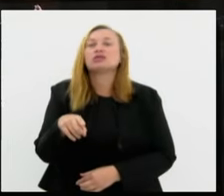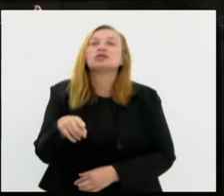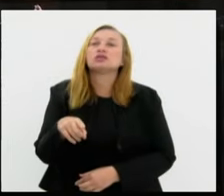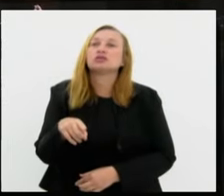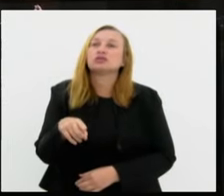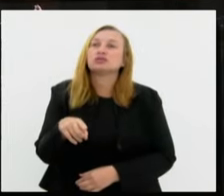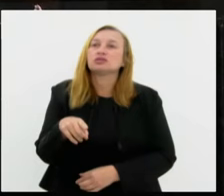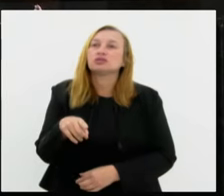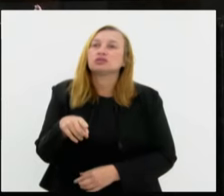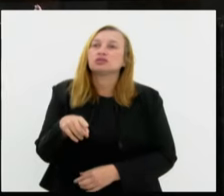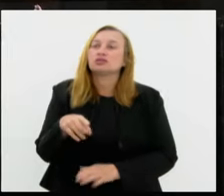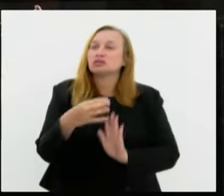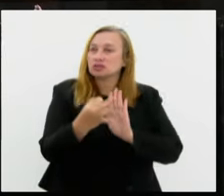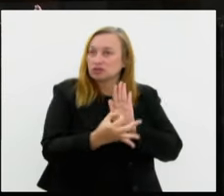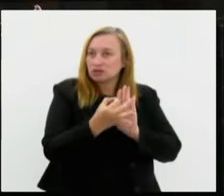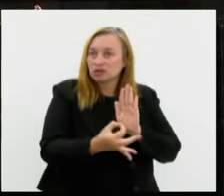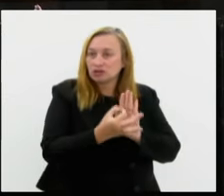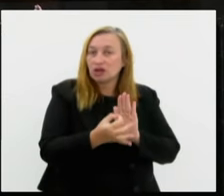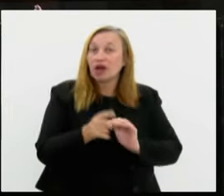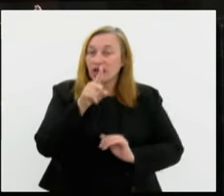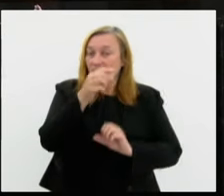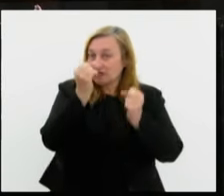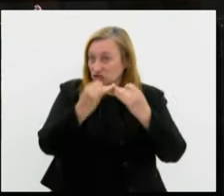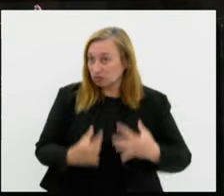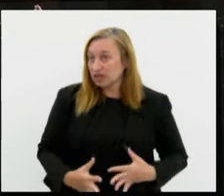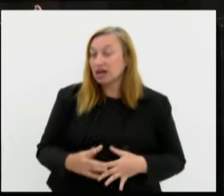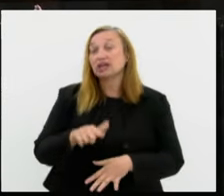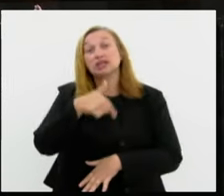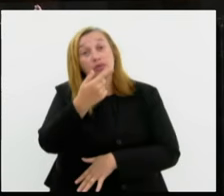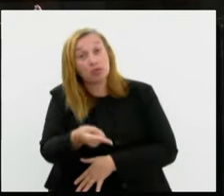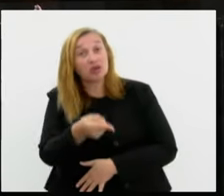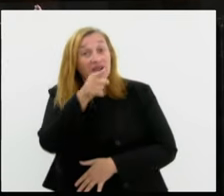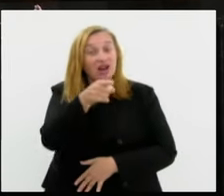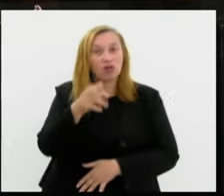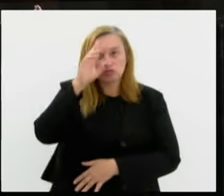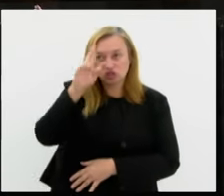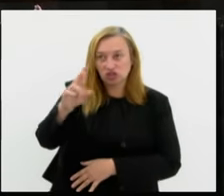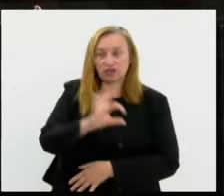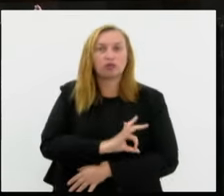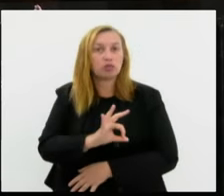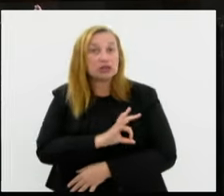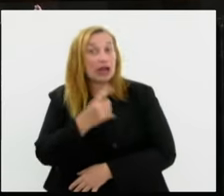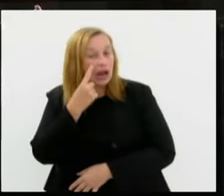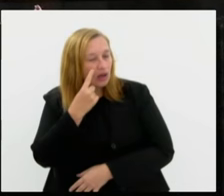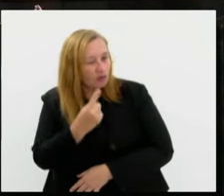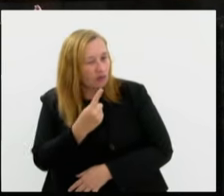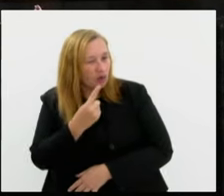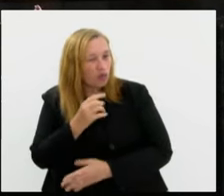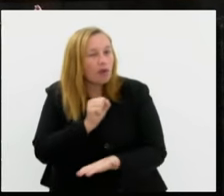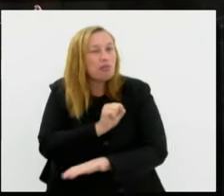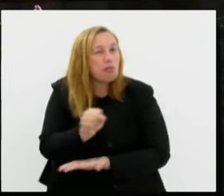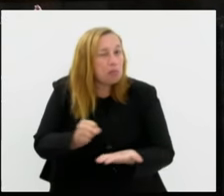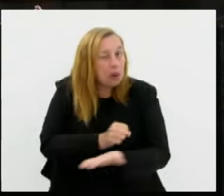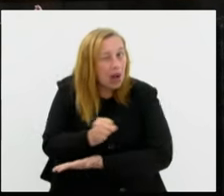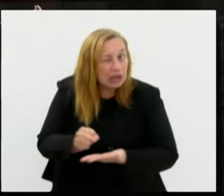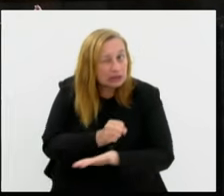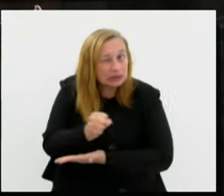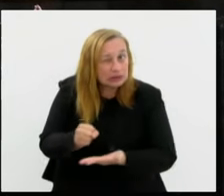explicar depois, mas entendo eu que, como investigadora, como chefe de polícia, ela viu algum fundamento